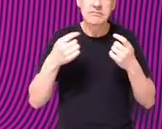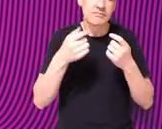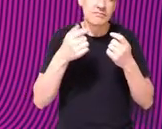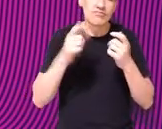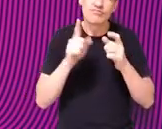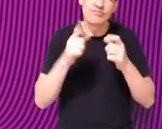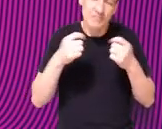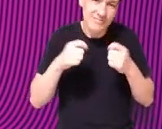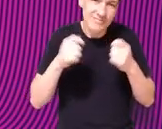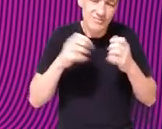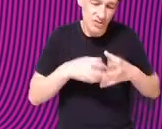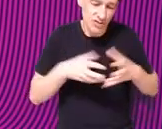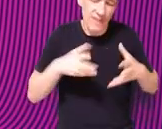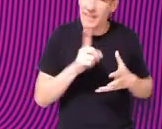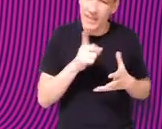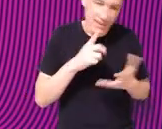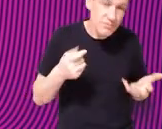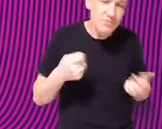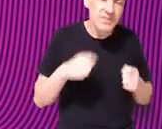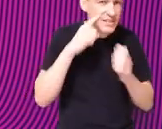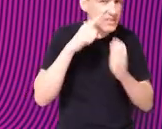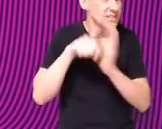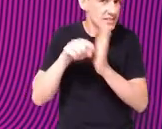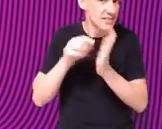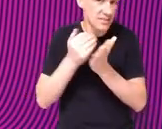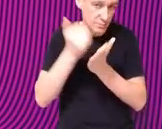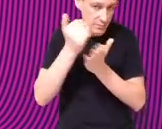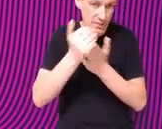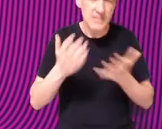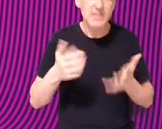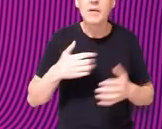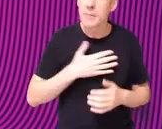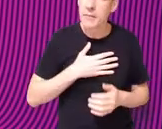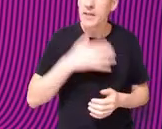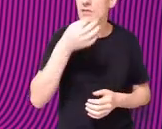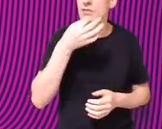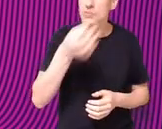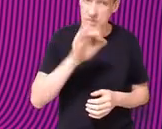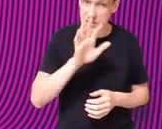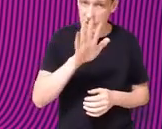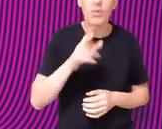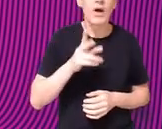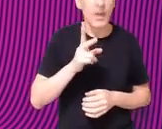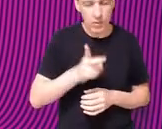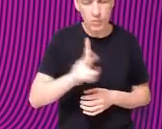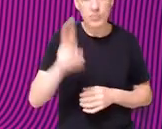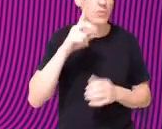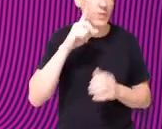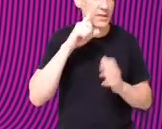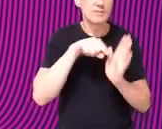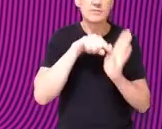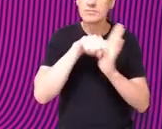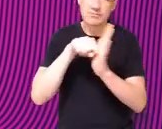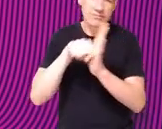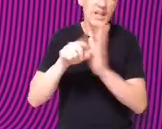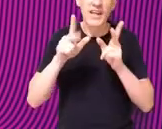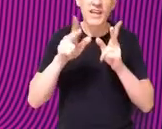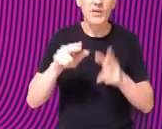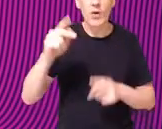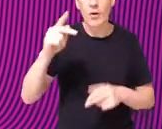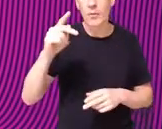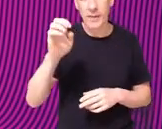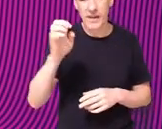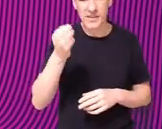Então, frente a isso, o que eu sugeriria seria seguir a investigação. PET, como o Pedro falou, seria uma ótima opção,